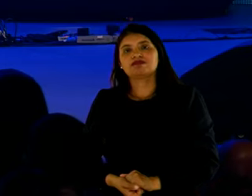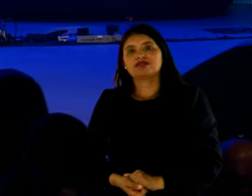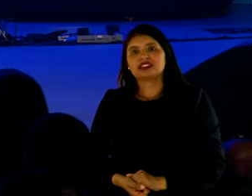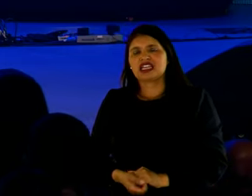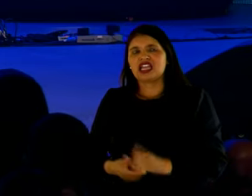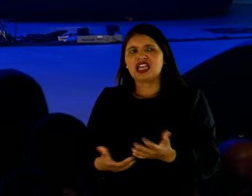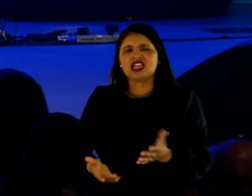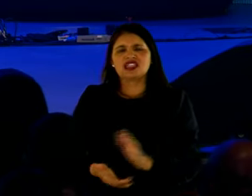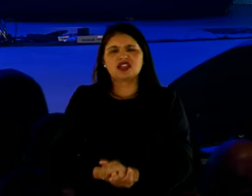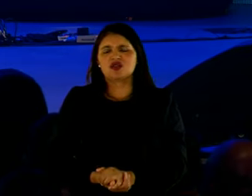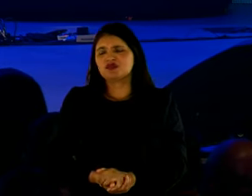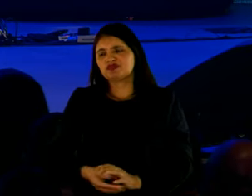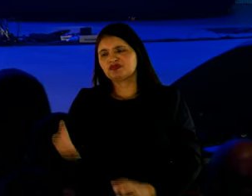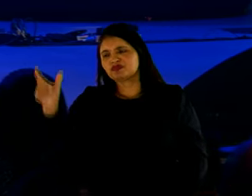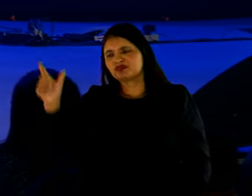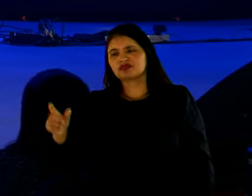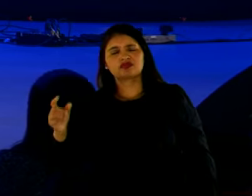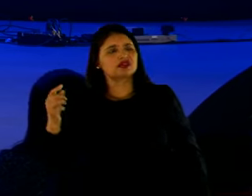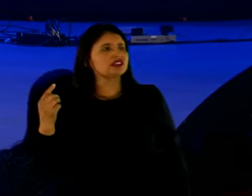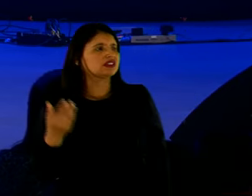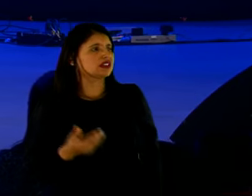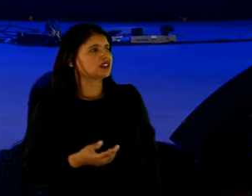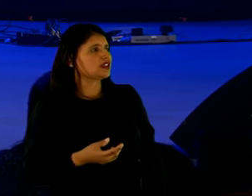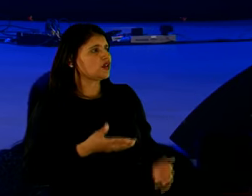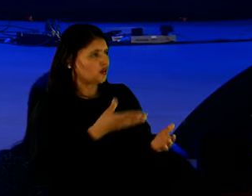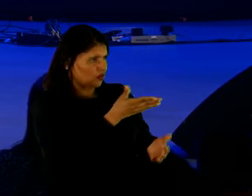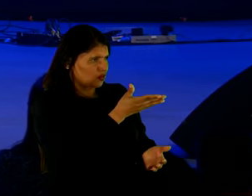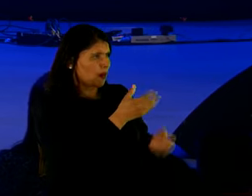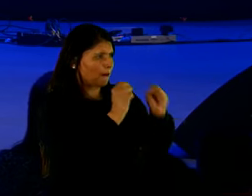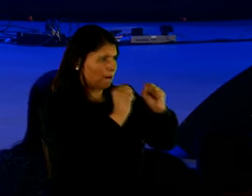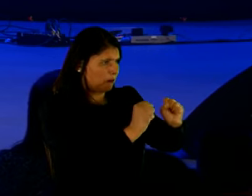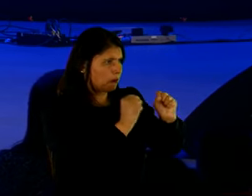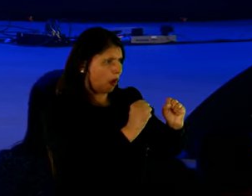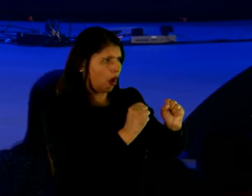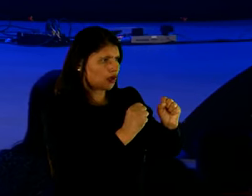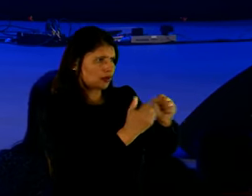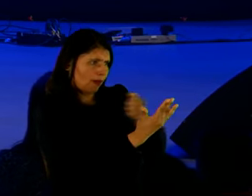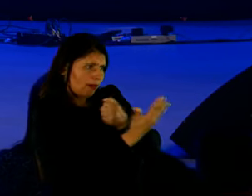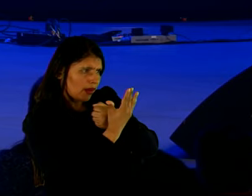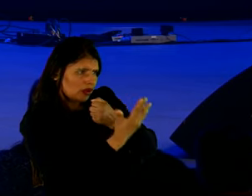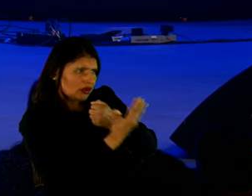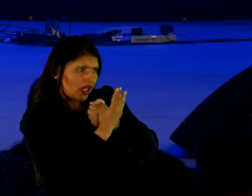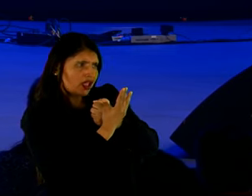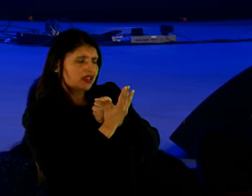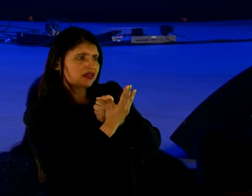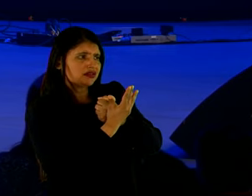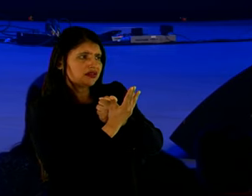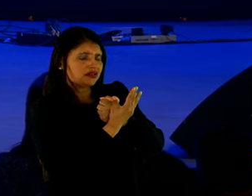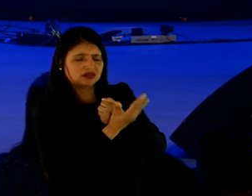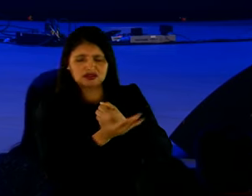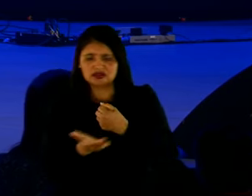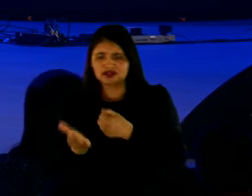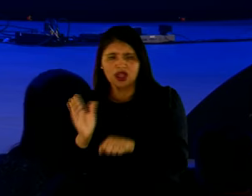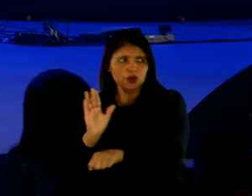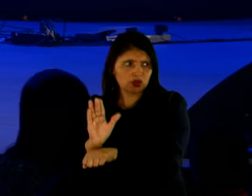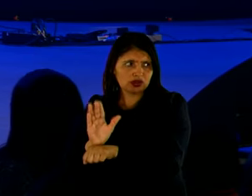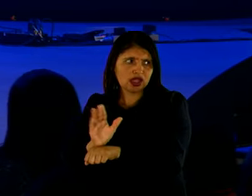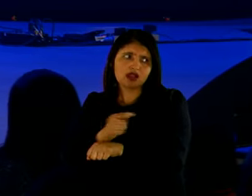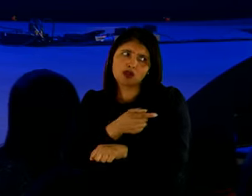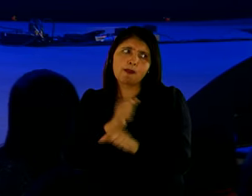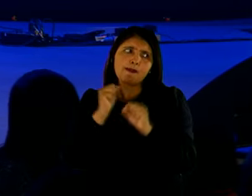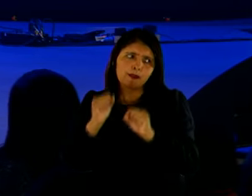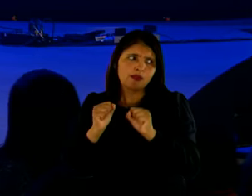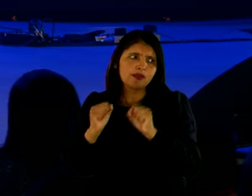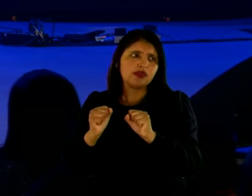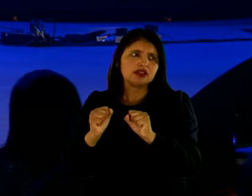E aquele homem diz assim para Jesus: "E se o Senhor pode fazer alguma coisa por nós? É assim que está o mundo lá